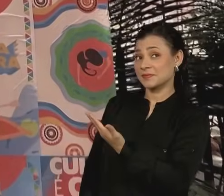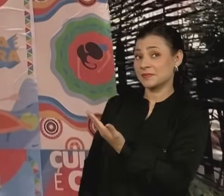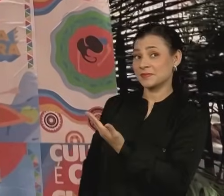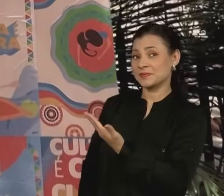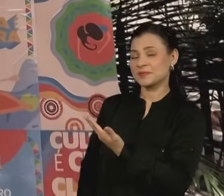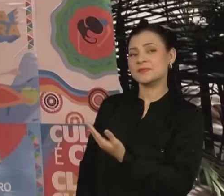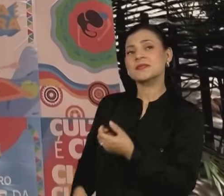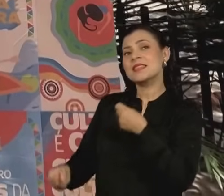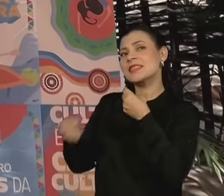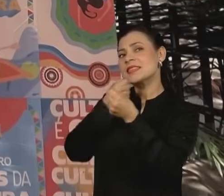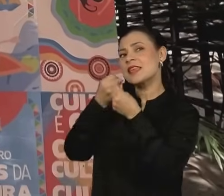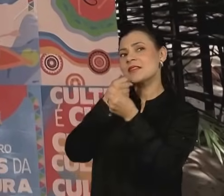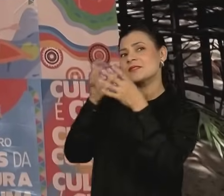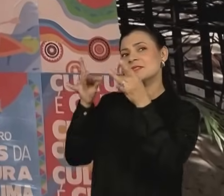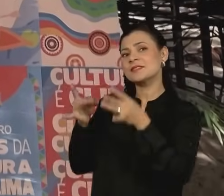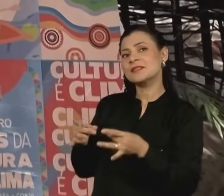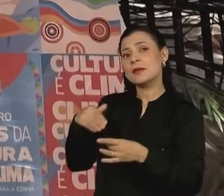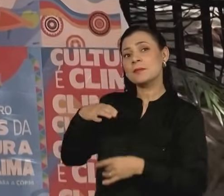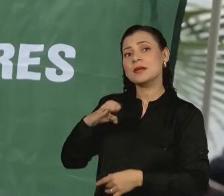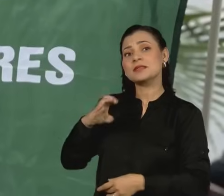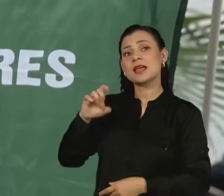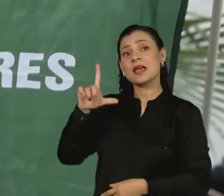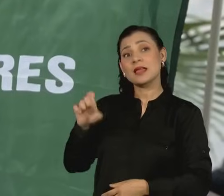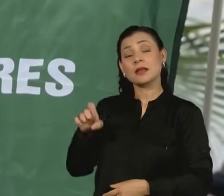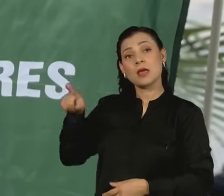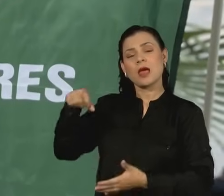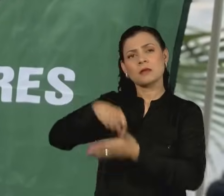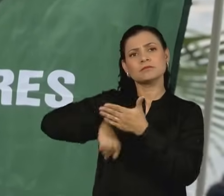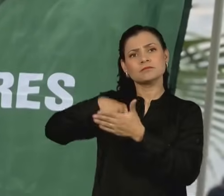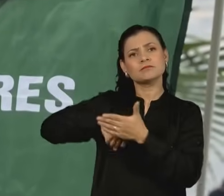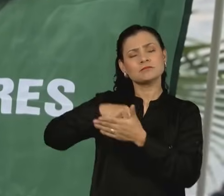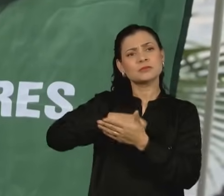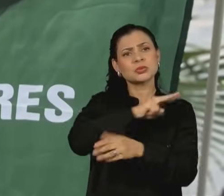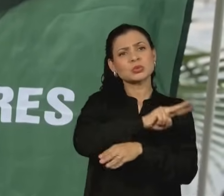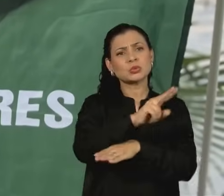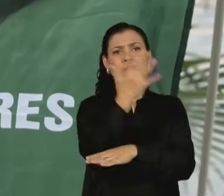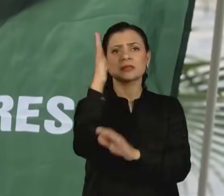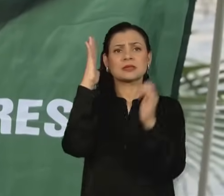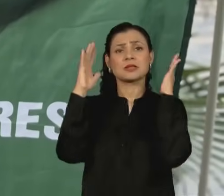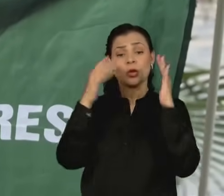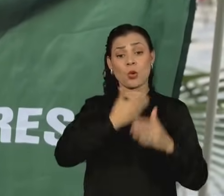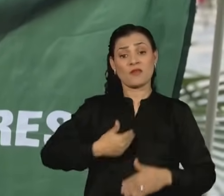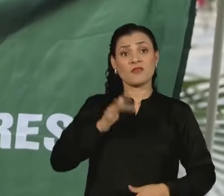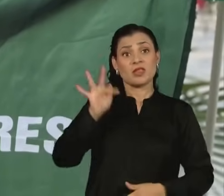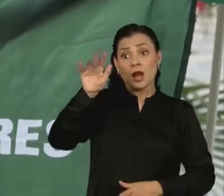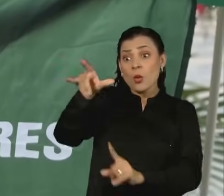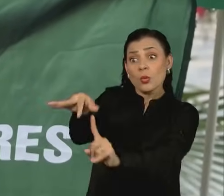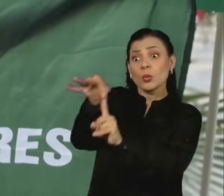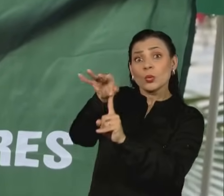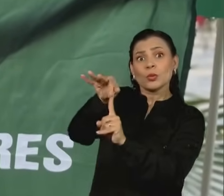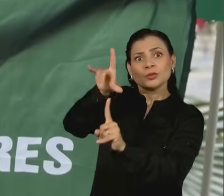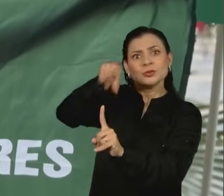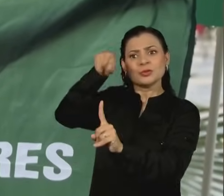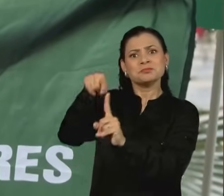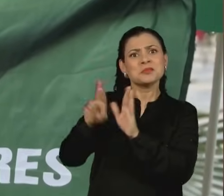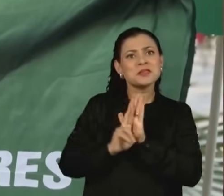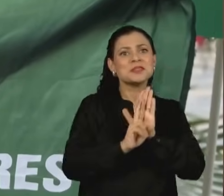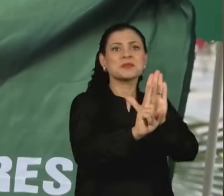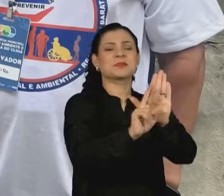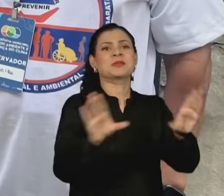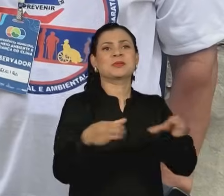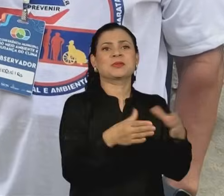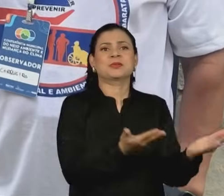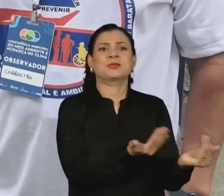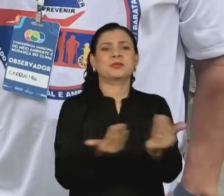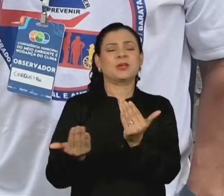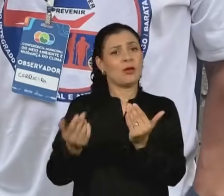Uma entrevista com Marcele Oliveira, a ativista climática escolhida pelo governo federal para representar a juventude